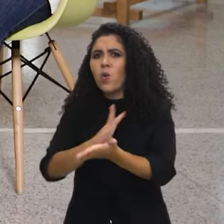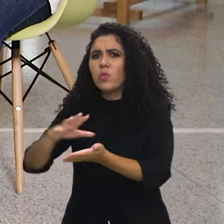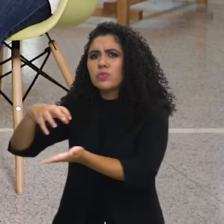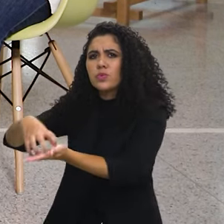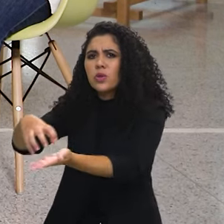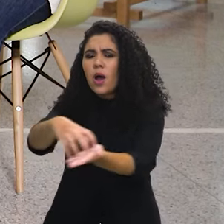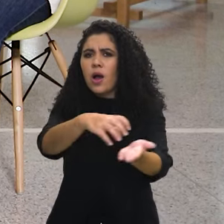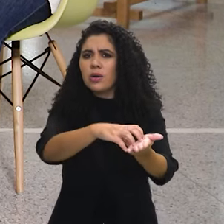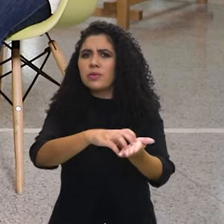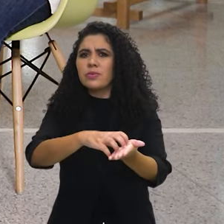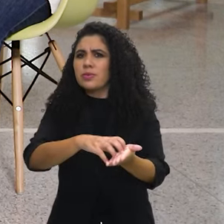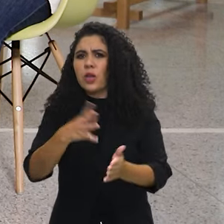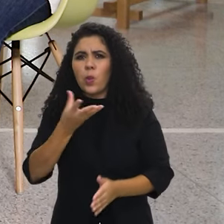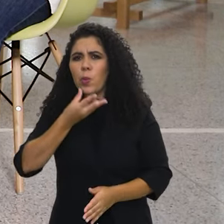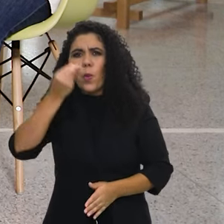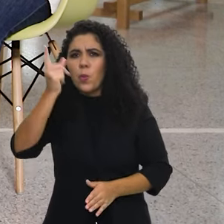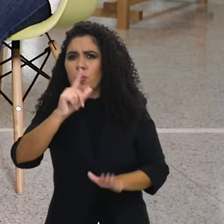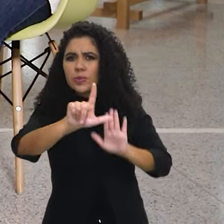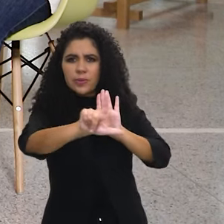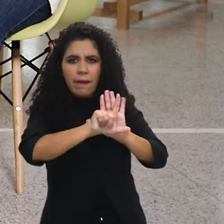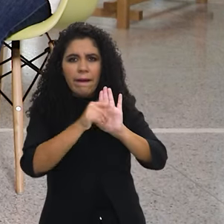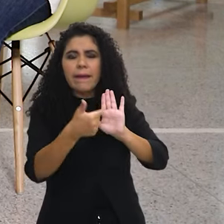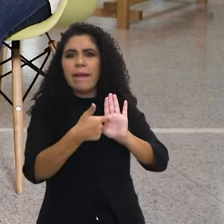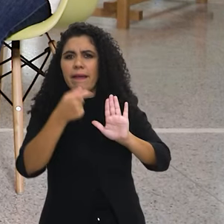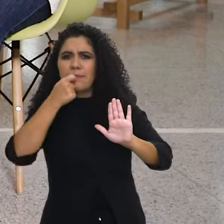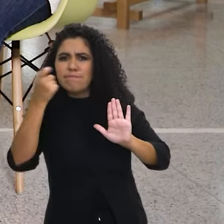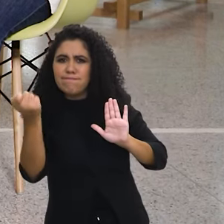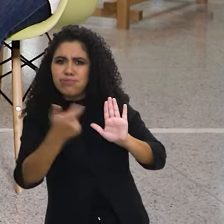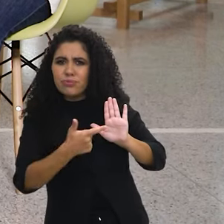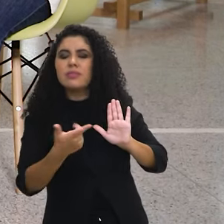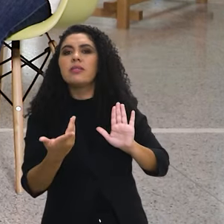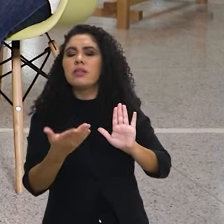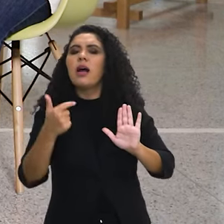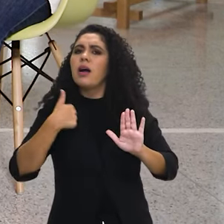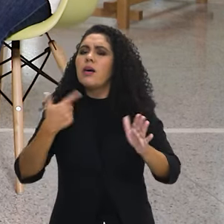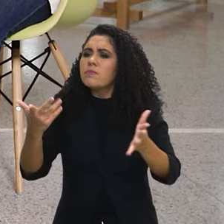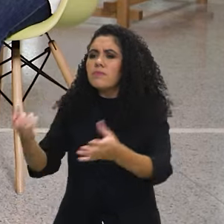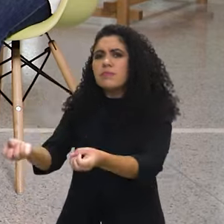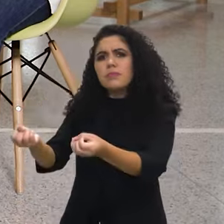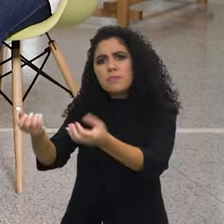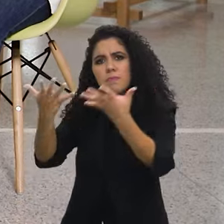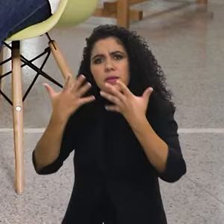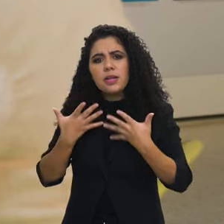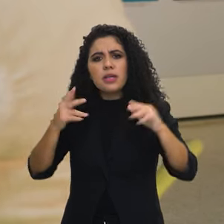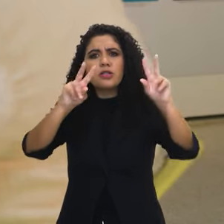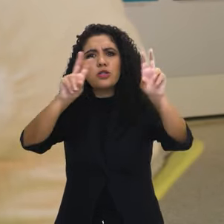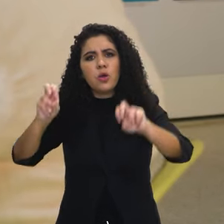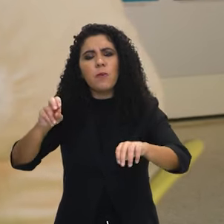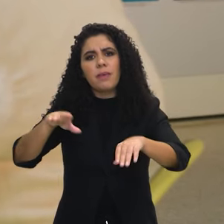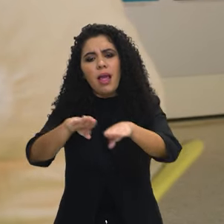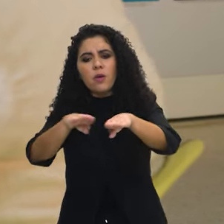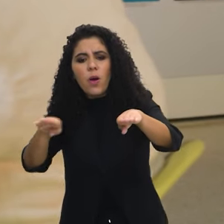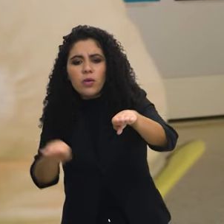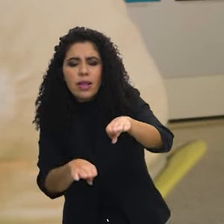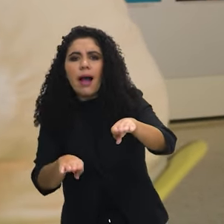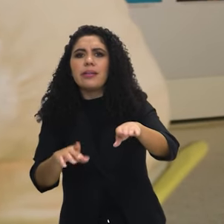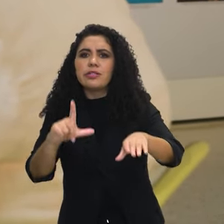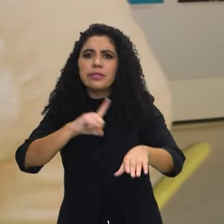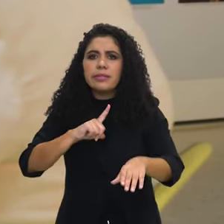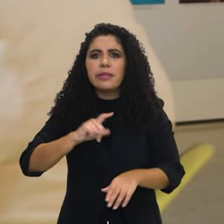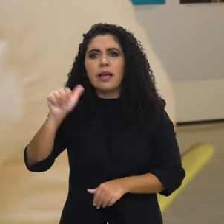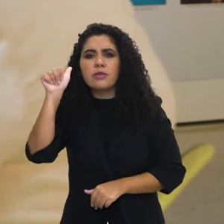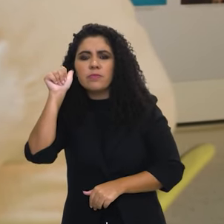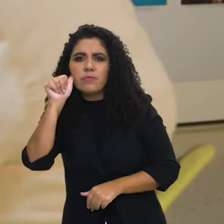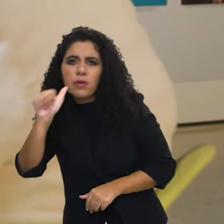lei Me explica como que a senhora vê essa hoje a desigualdade né entre homens e mulheres e ela ainda